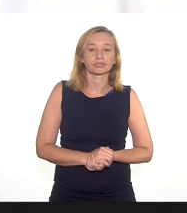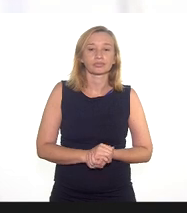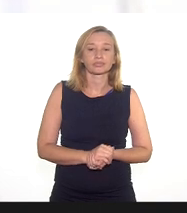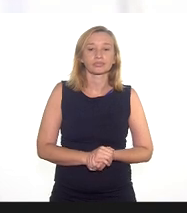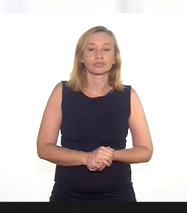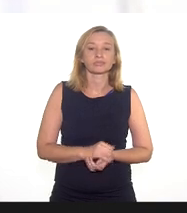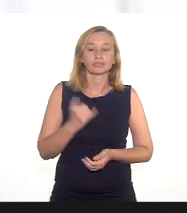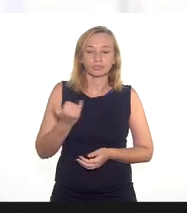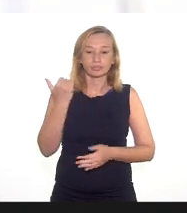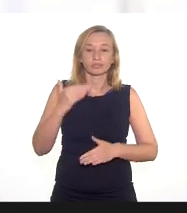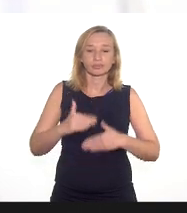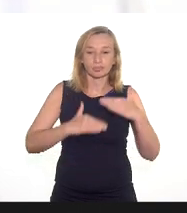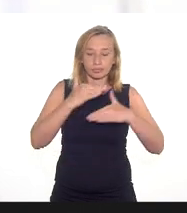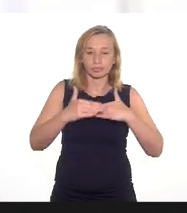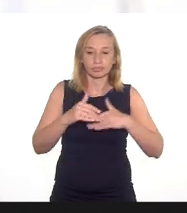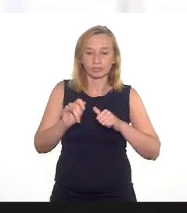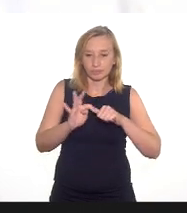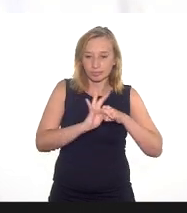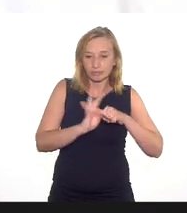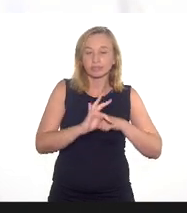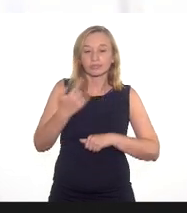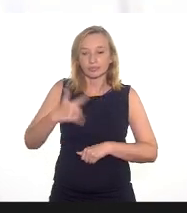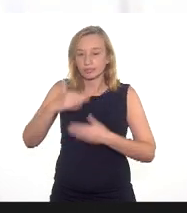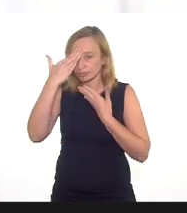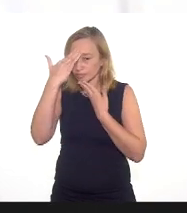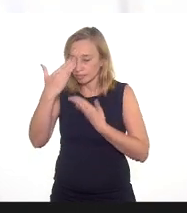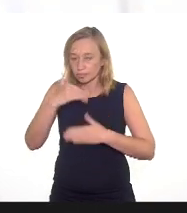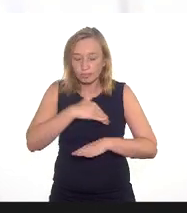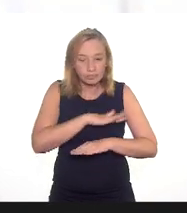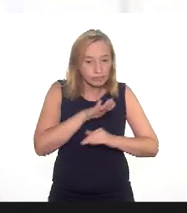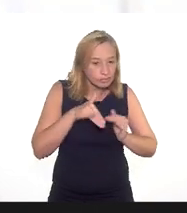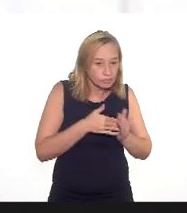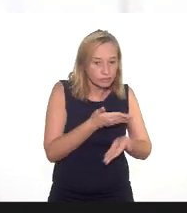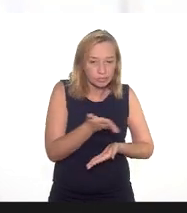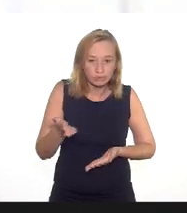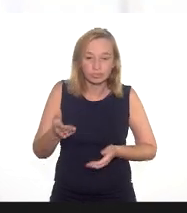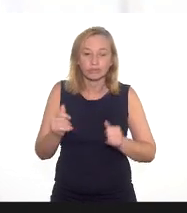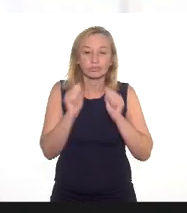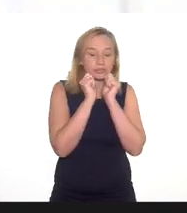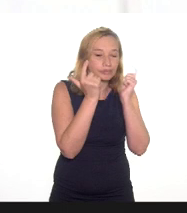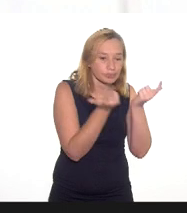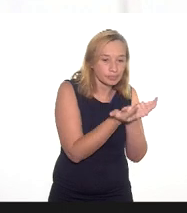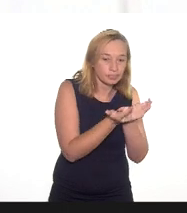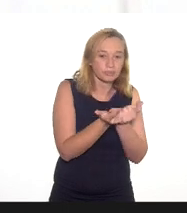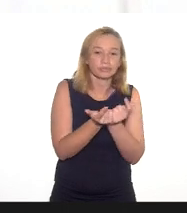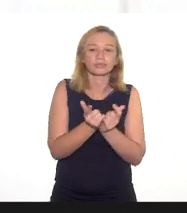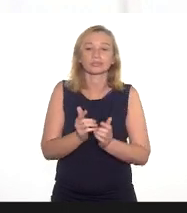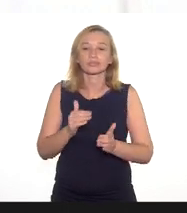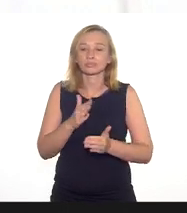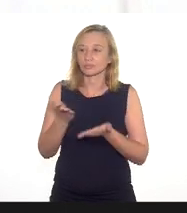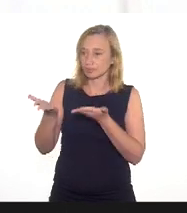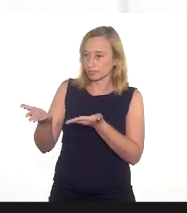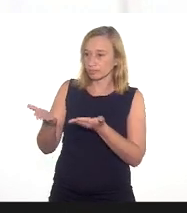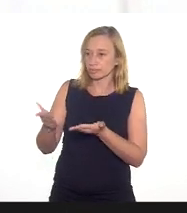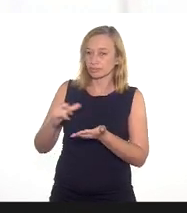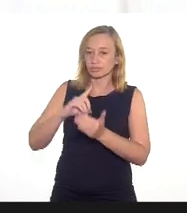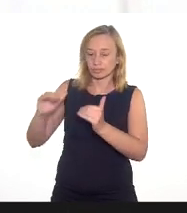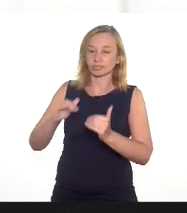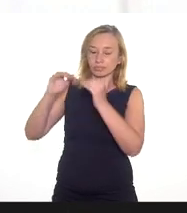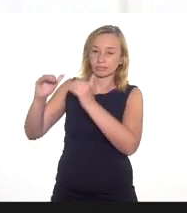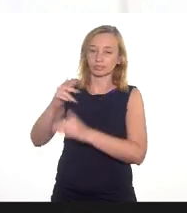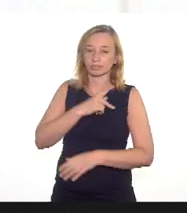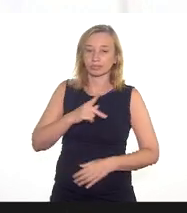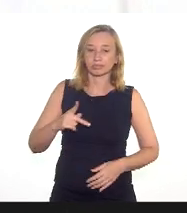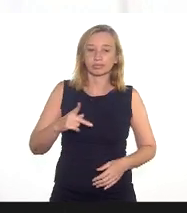nesse importante avanço da FITEC. Quero mais uma vez agradecer tudo que a LERJ e Vossas Excelências têm feito para